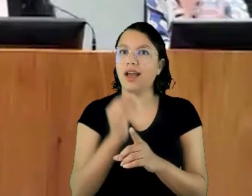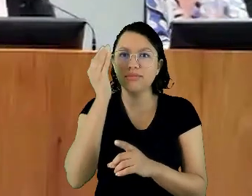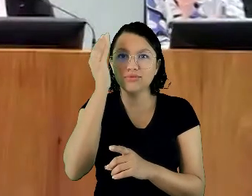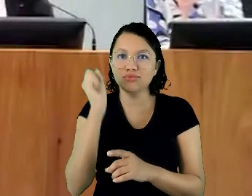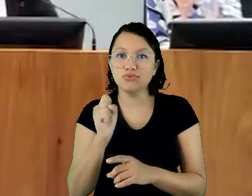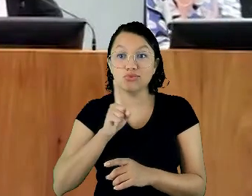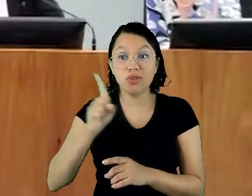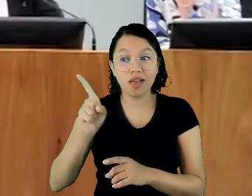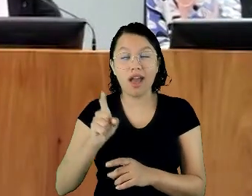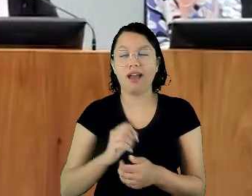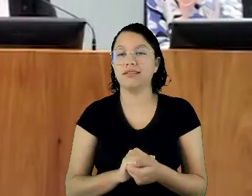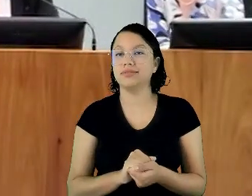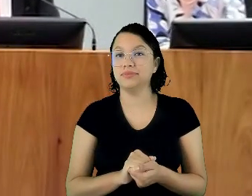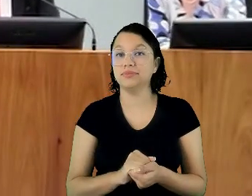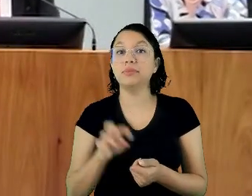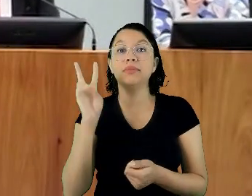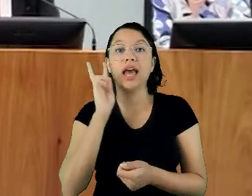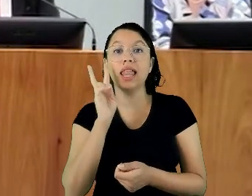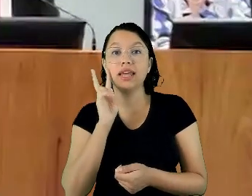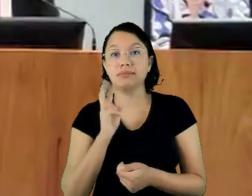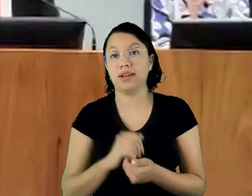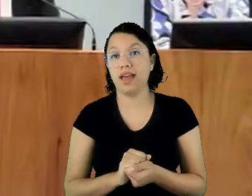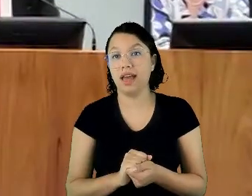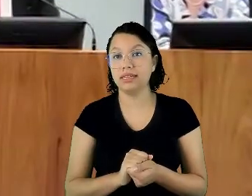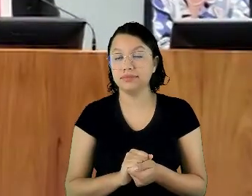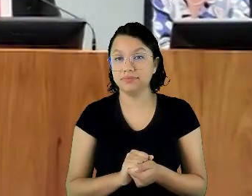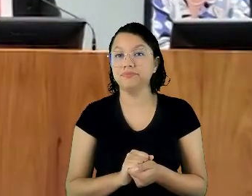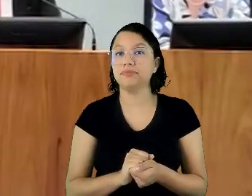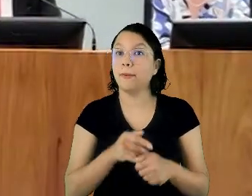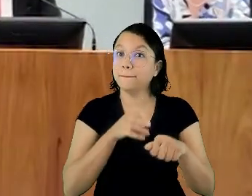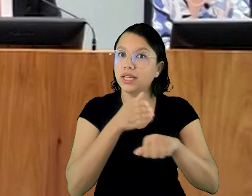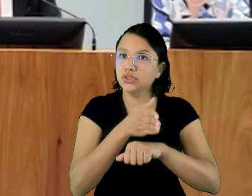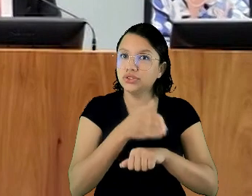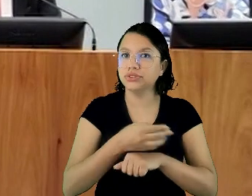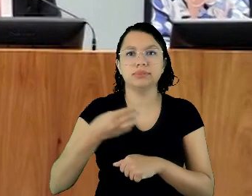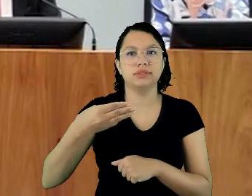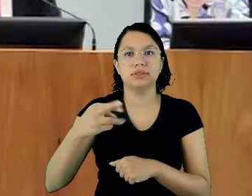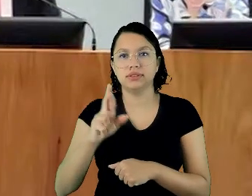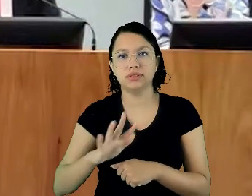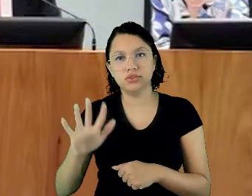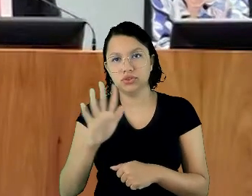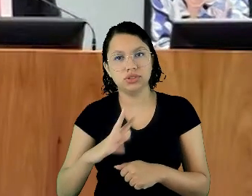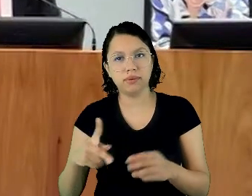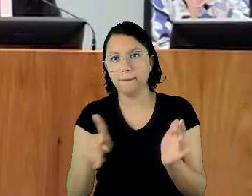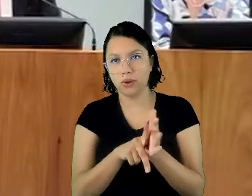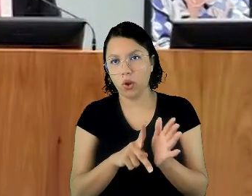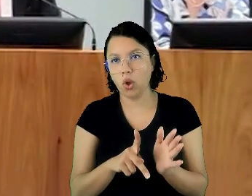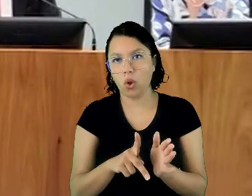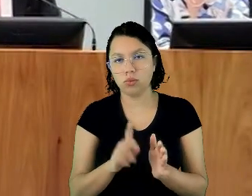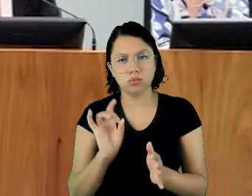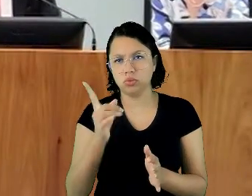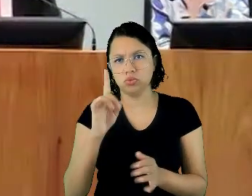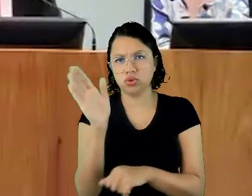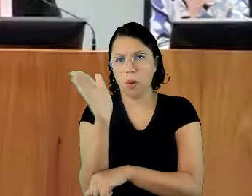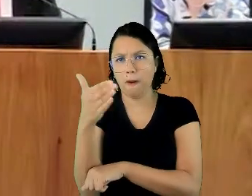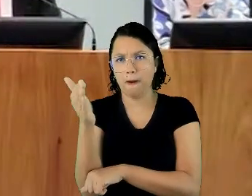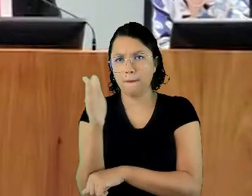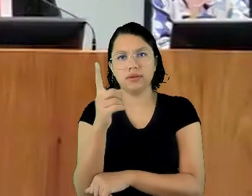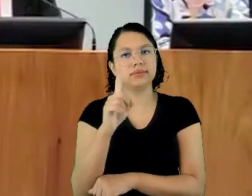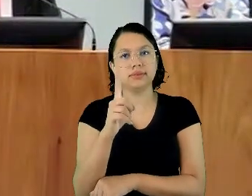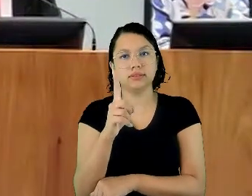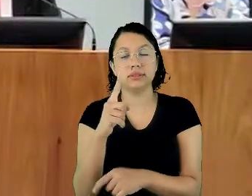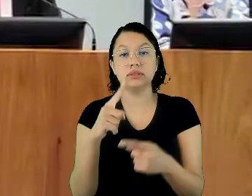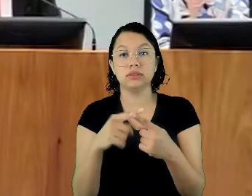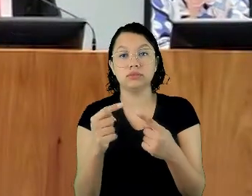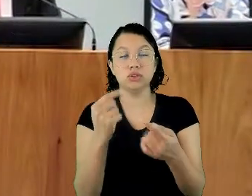que o Mato Grosso do Sul faz parte da terceira região. Não só a sua bandeira, mas também obras de arte,